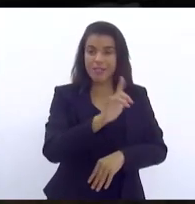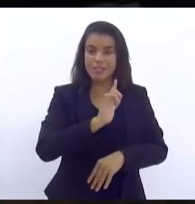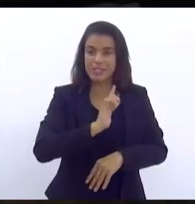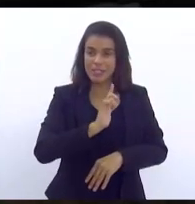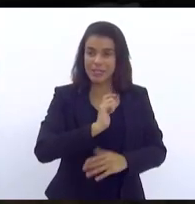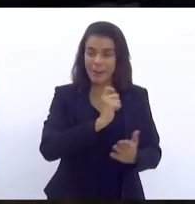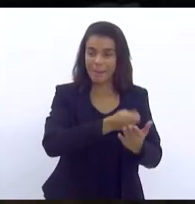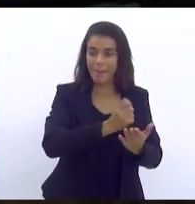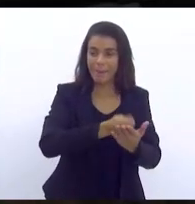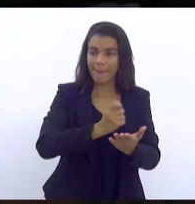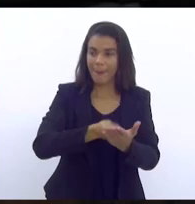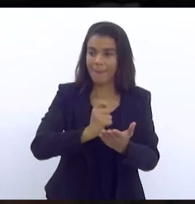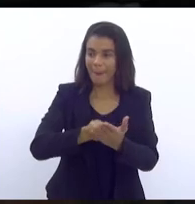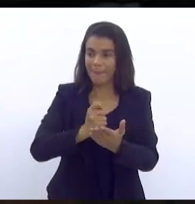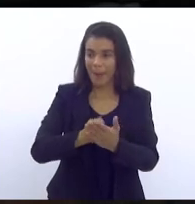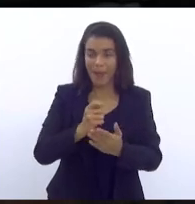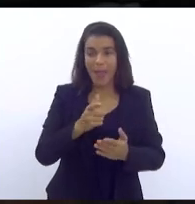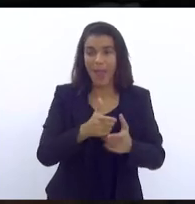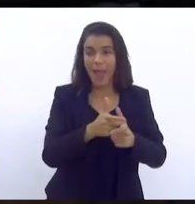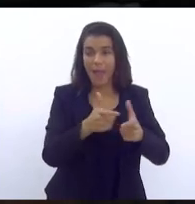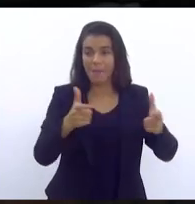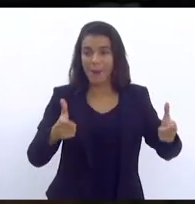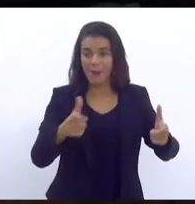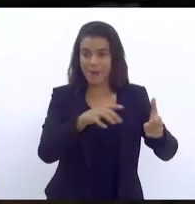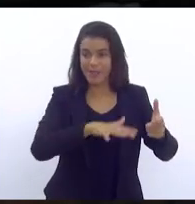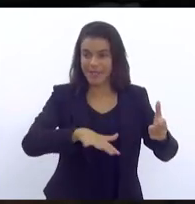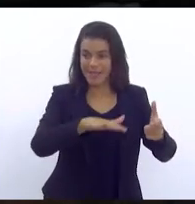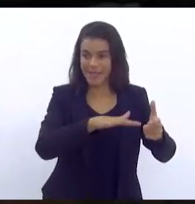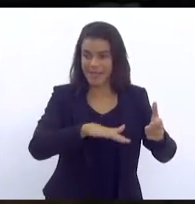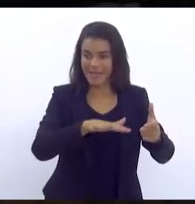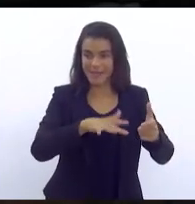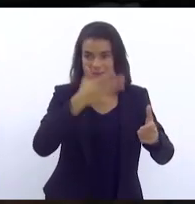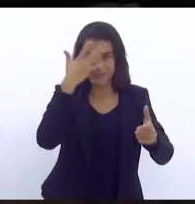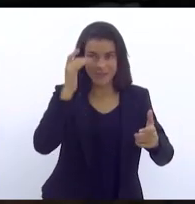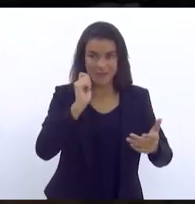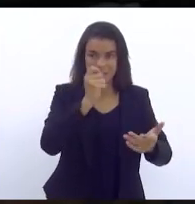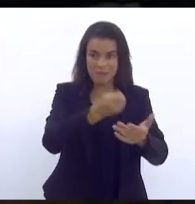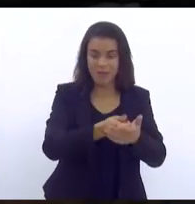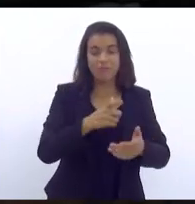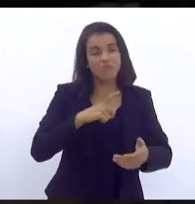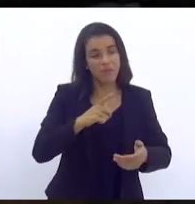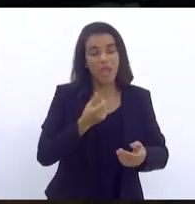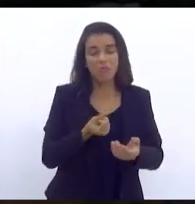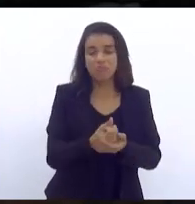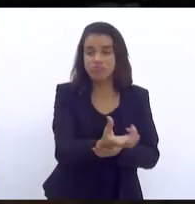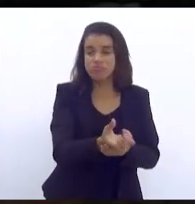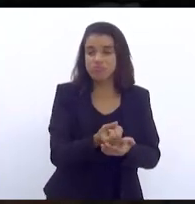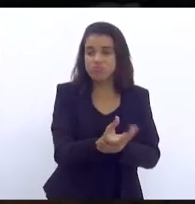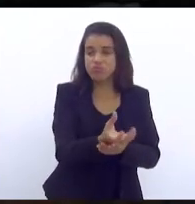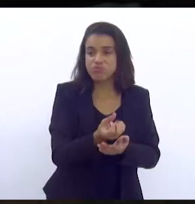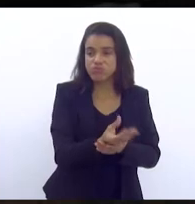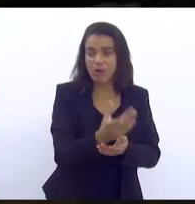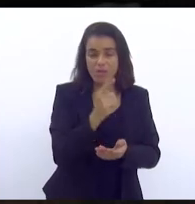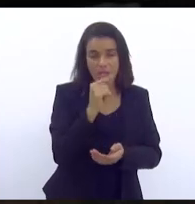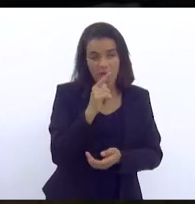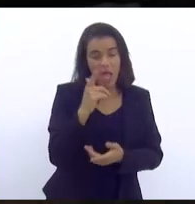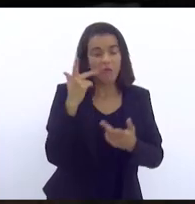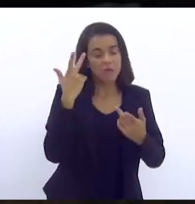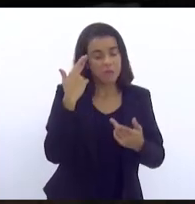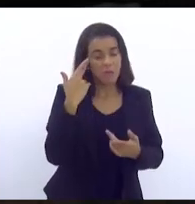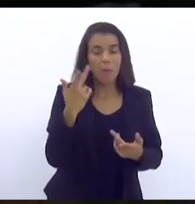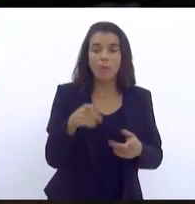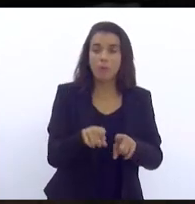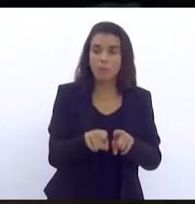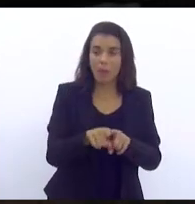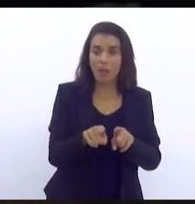os pagadores e a grande maioria dessas áreas tem um abastecimento regular e um tratamento de esgoto que possa